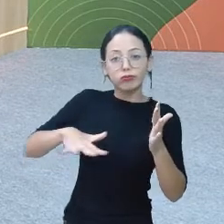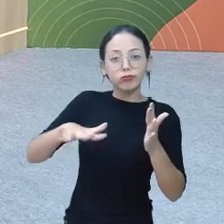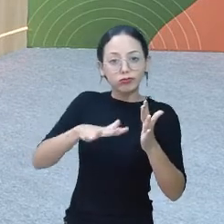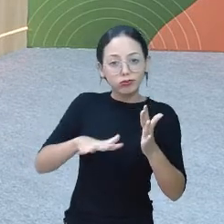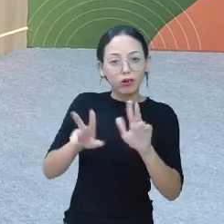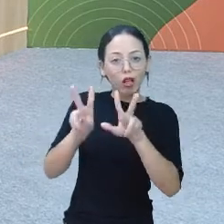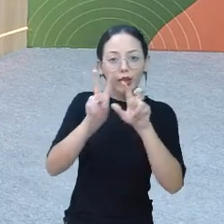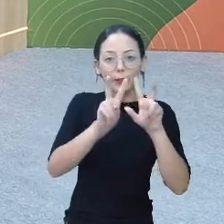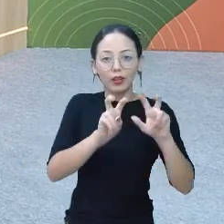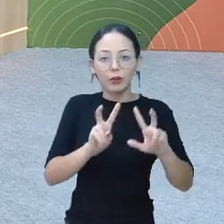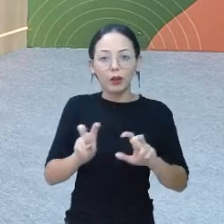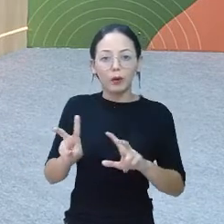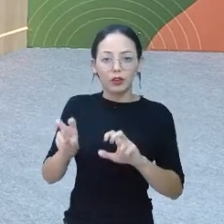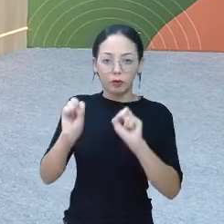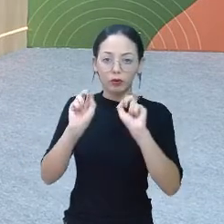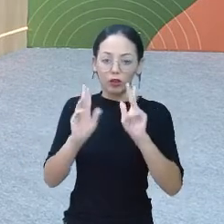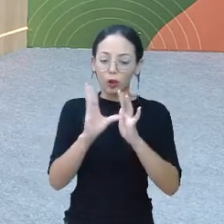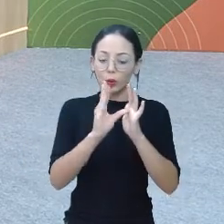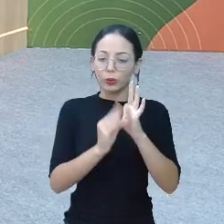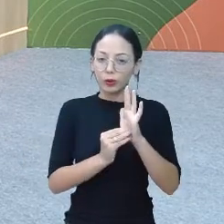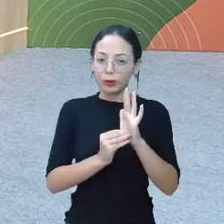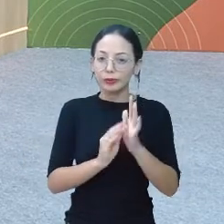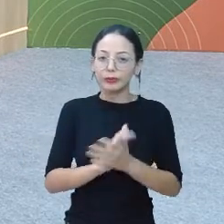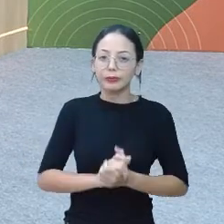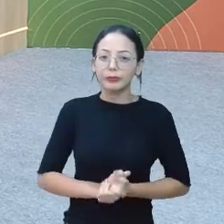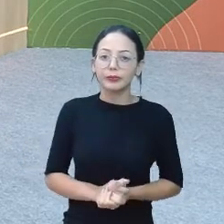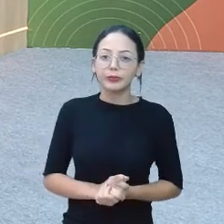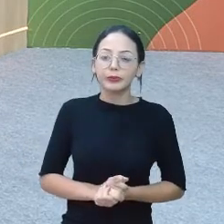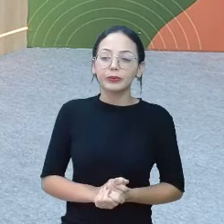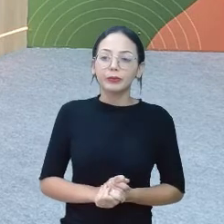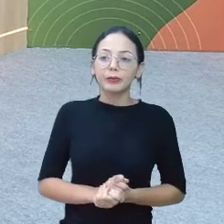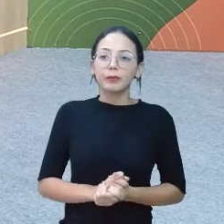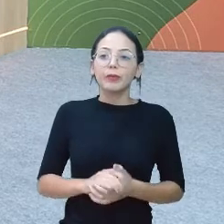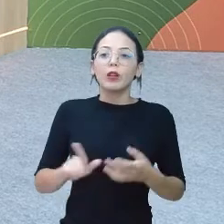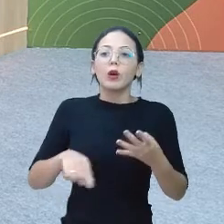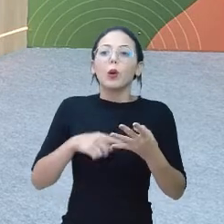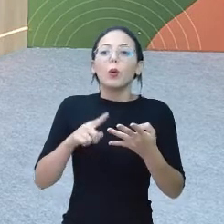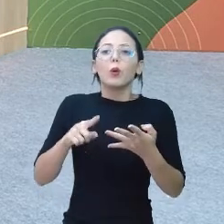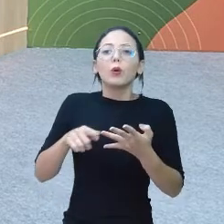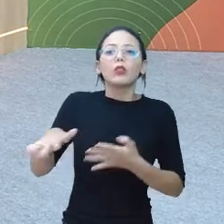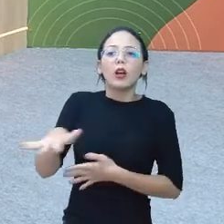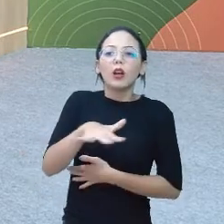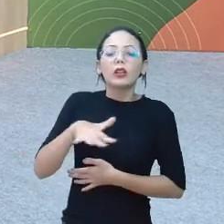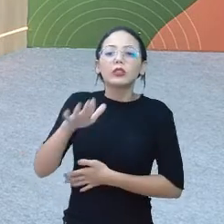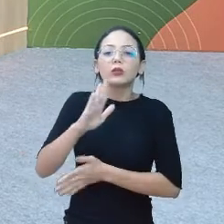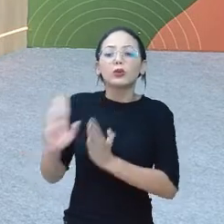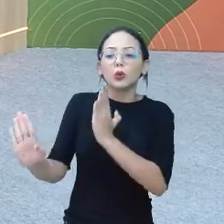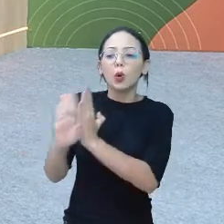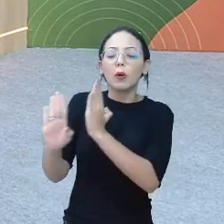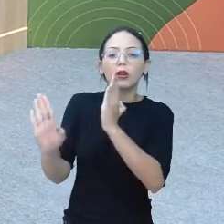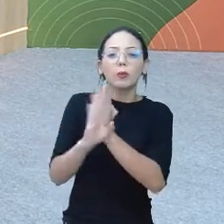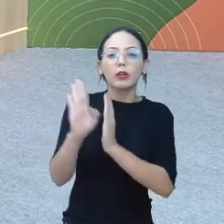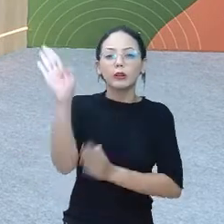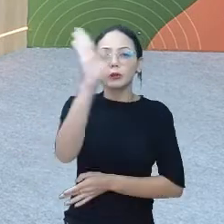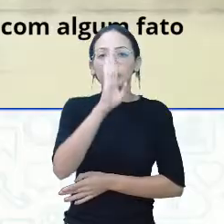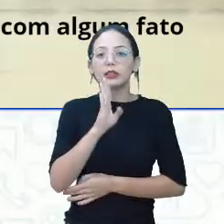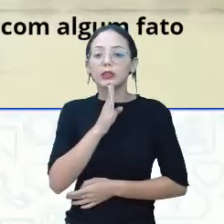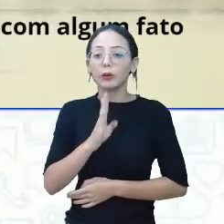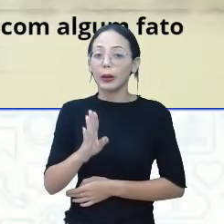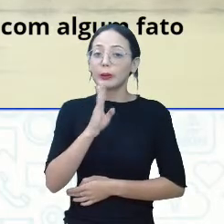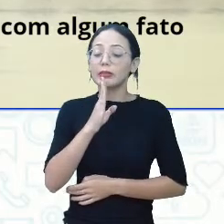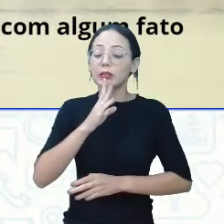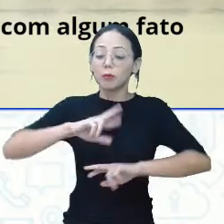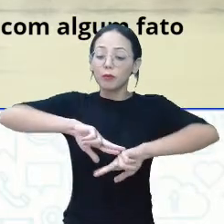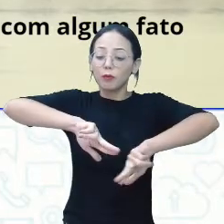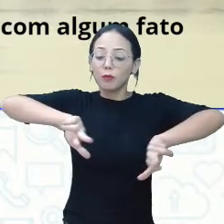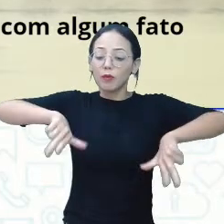de tema, de assunto para lidar com o romance. O regionalista, que é a redescoberta do Brasil, reconhecimento da